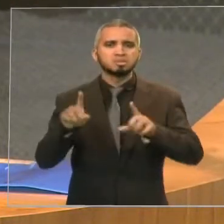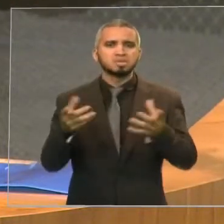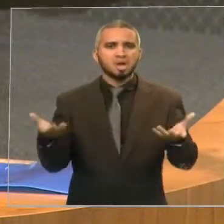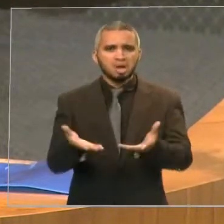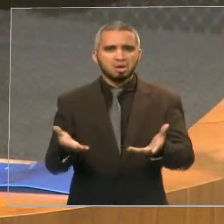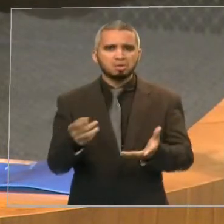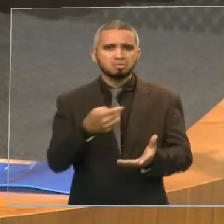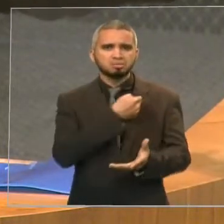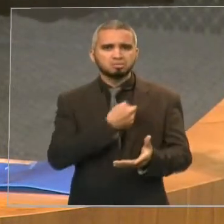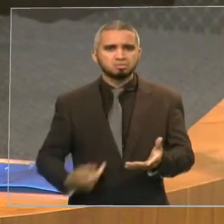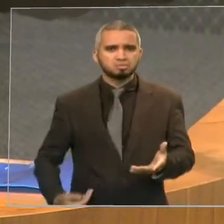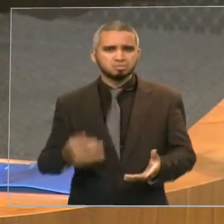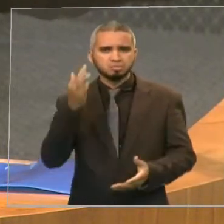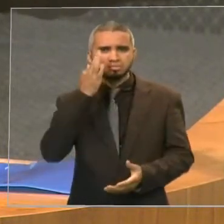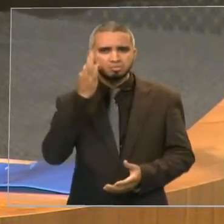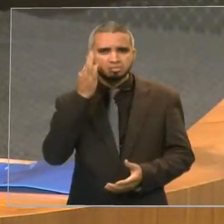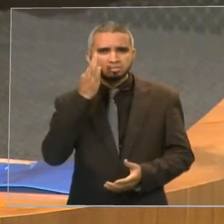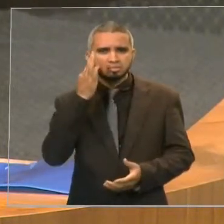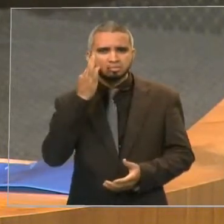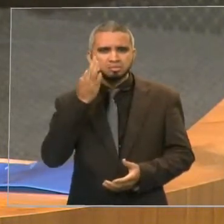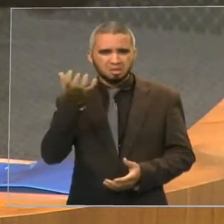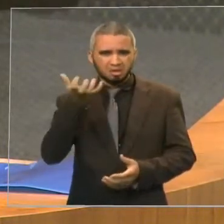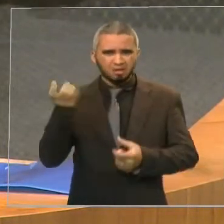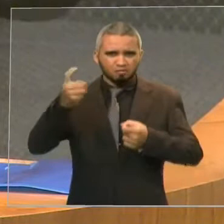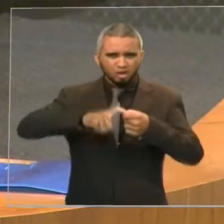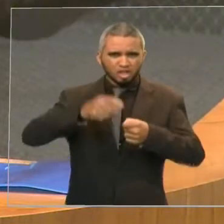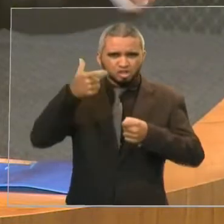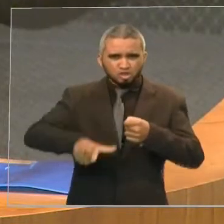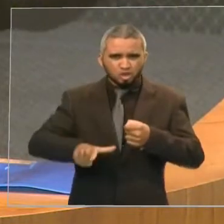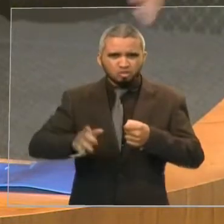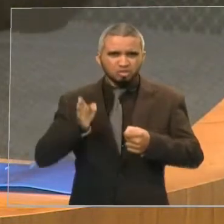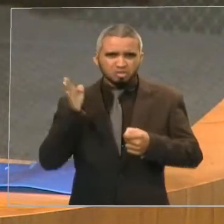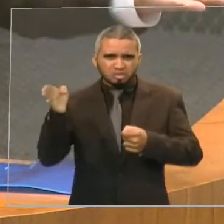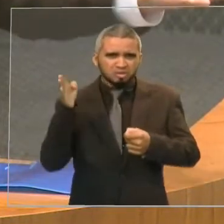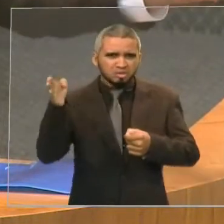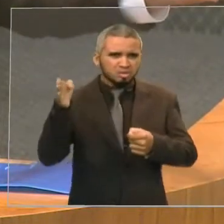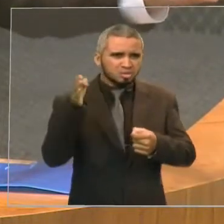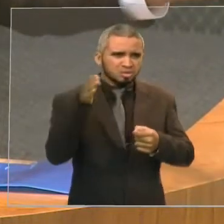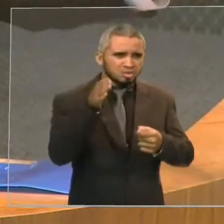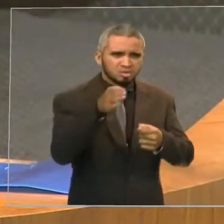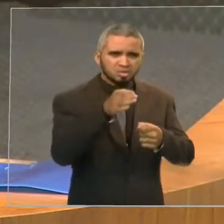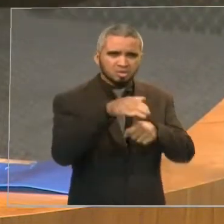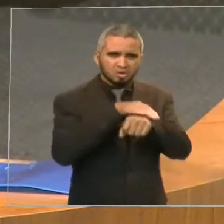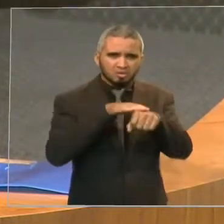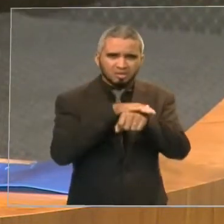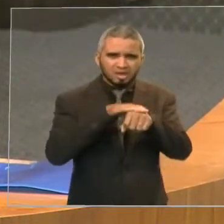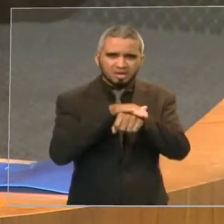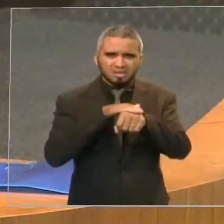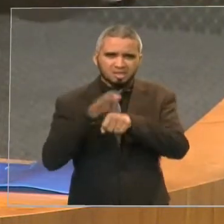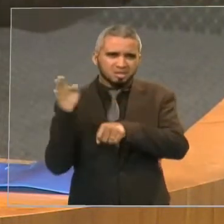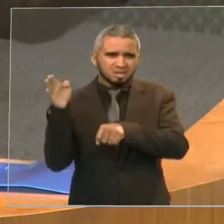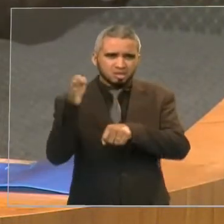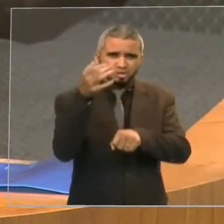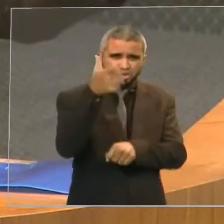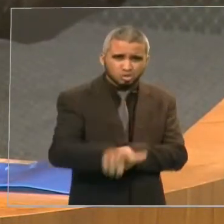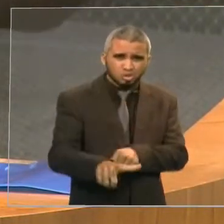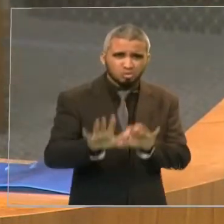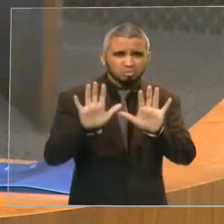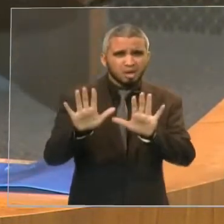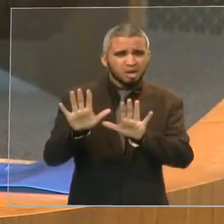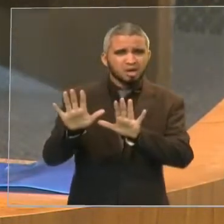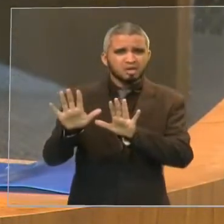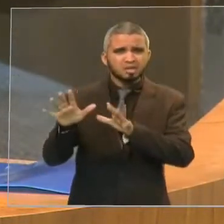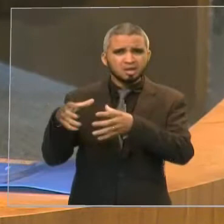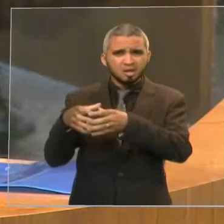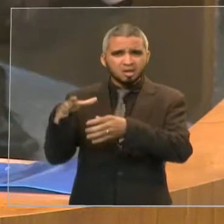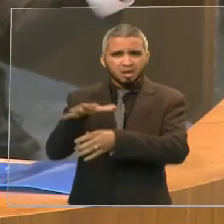agora, novamente, diálogos pelo Maranhão. Com que moral vai fazer diálogos pelo Maranhão se não dialoga com a educação, se